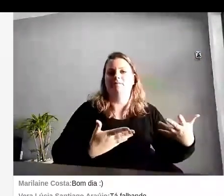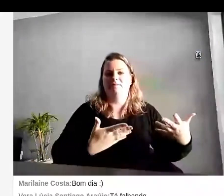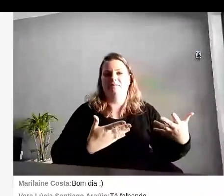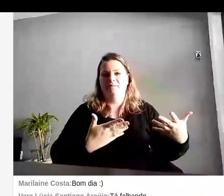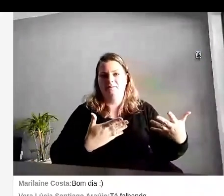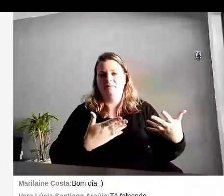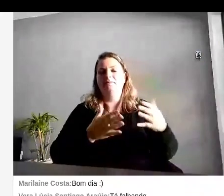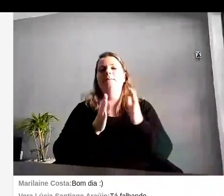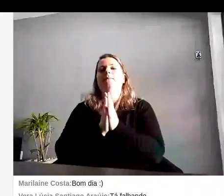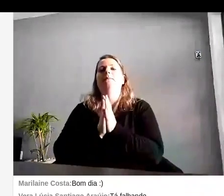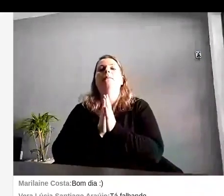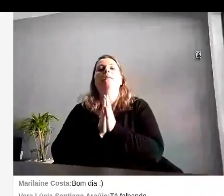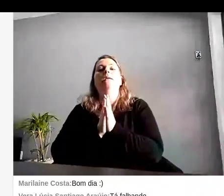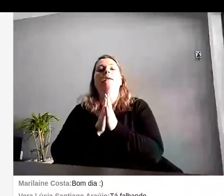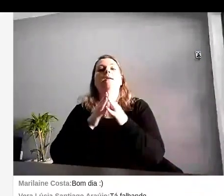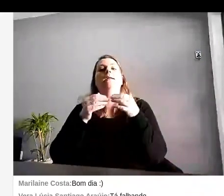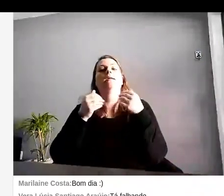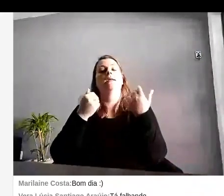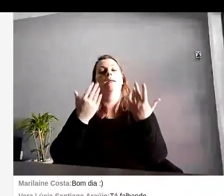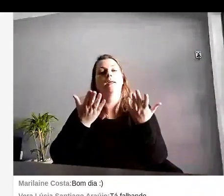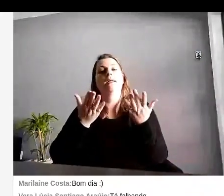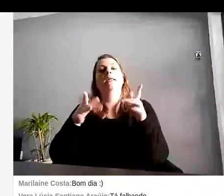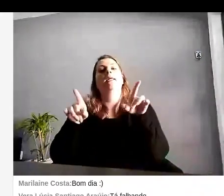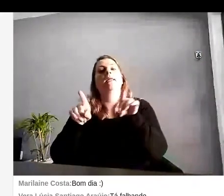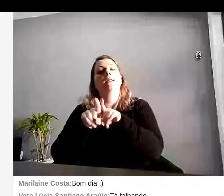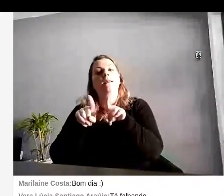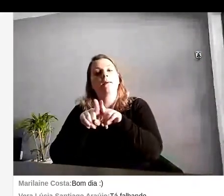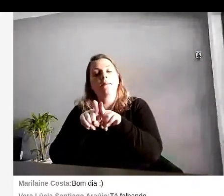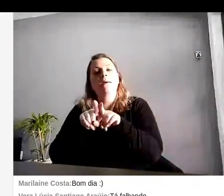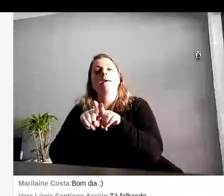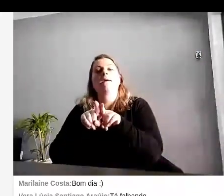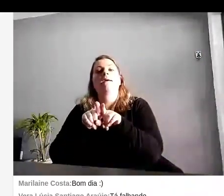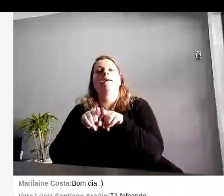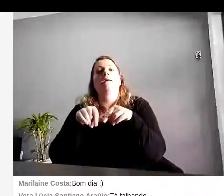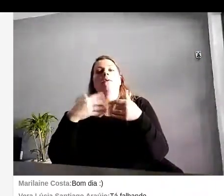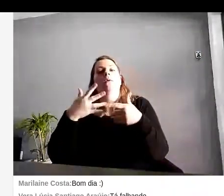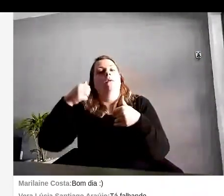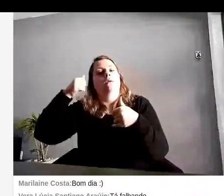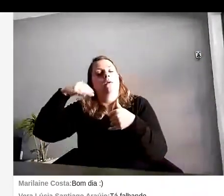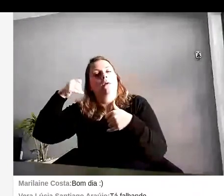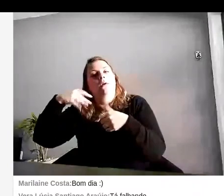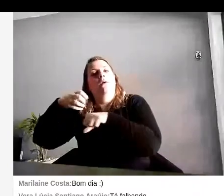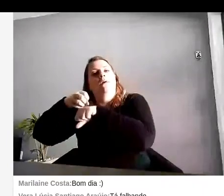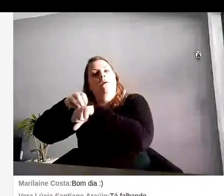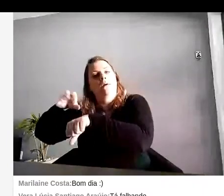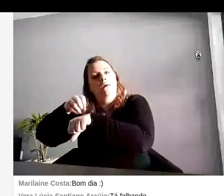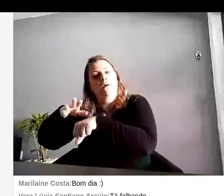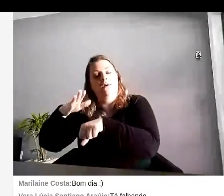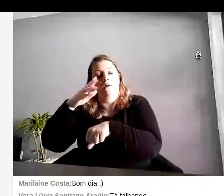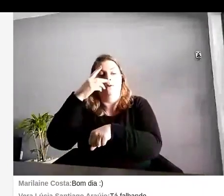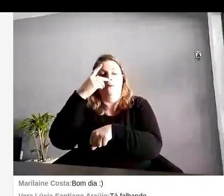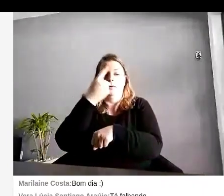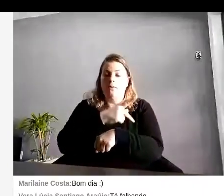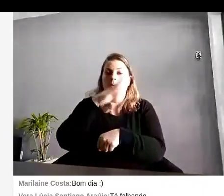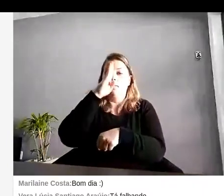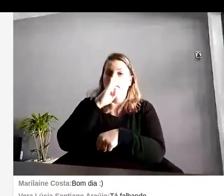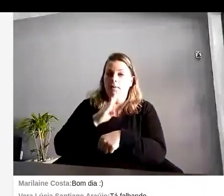E isso confere também ao audiodescritor consultor brasileiro um